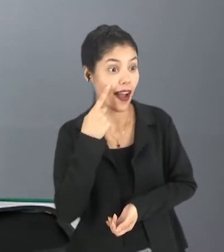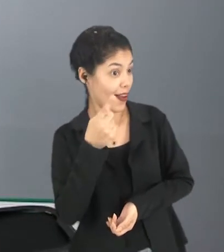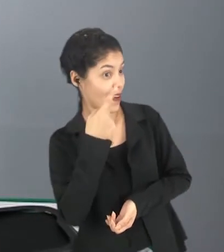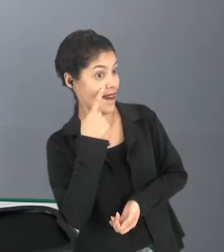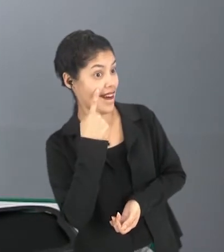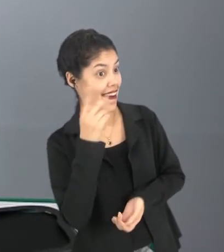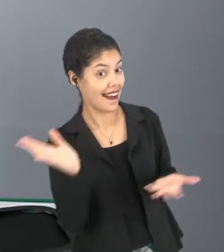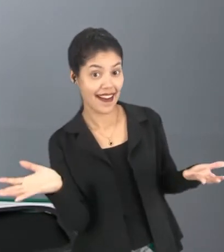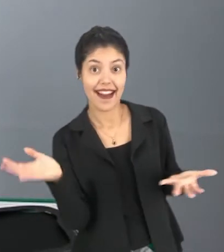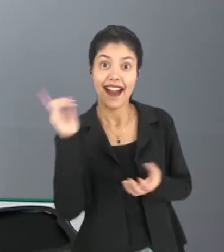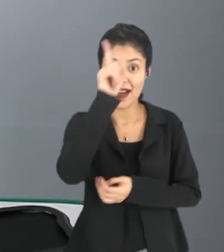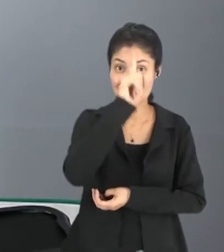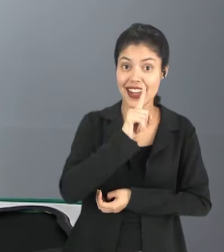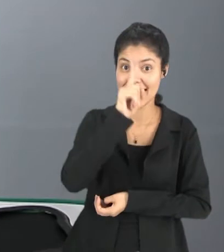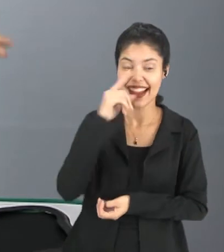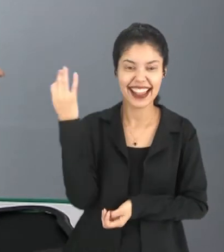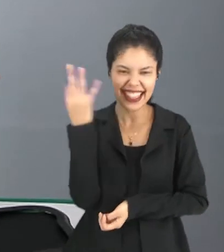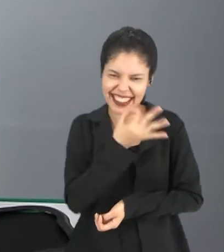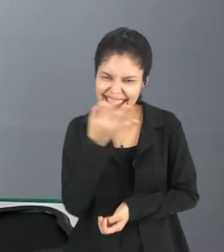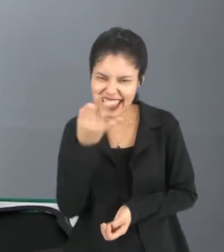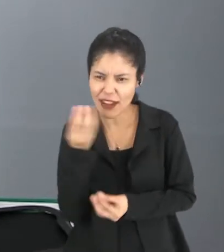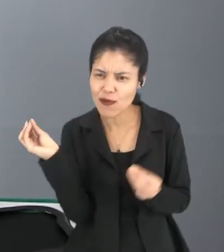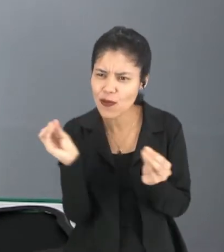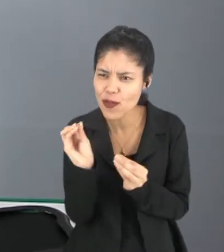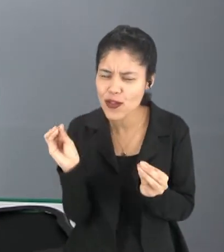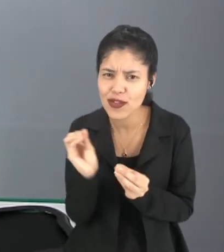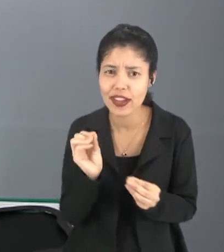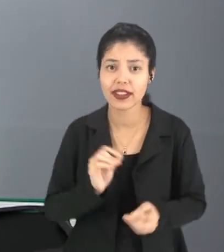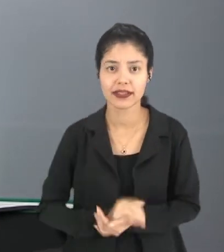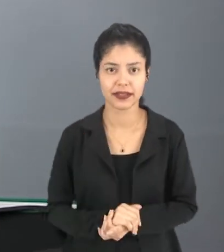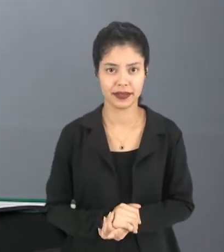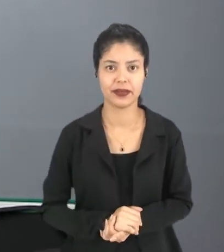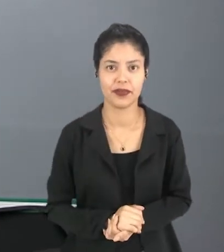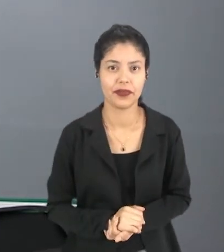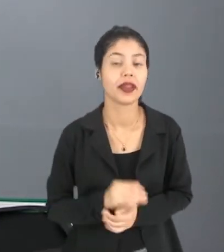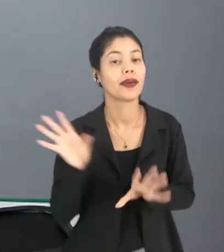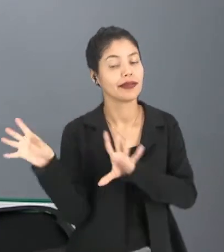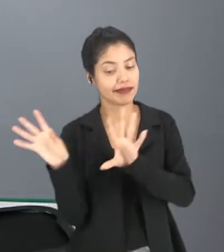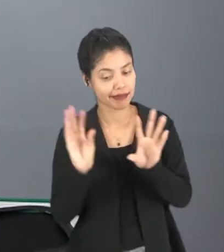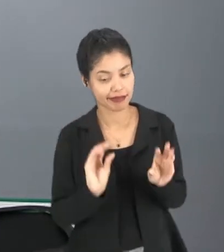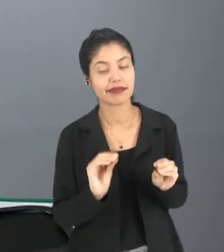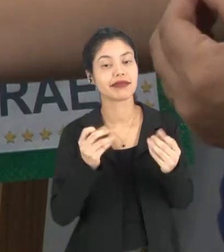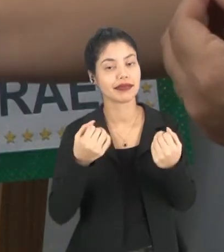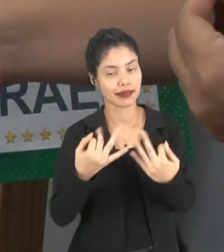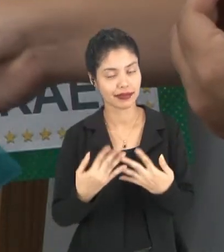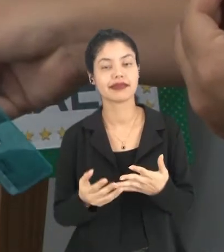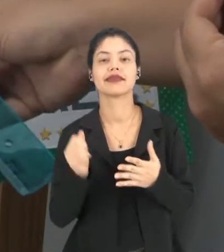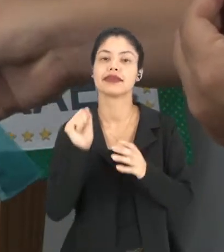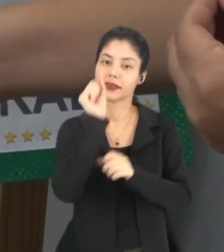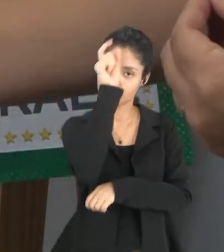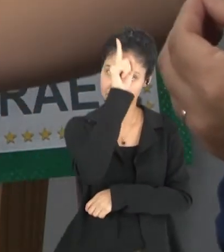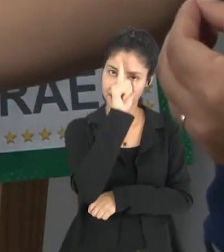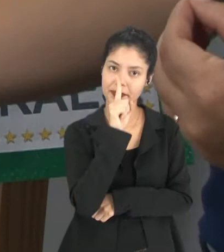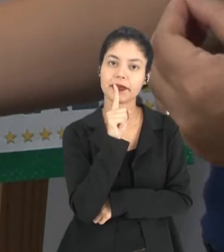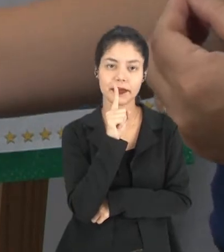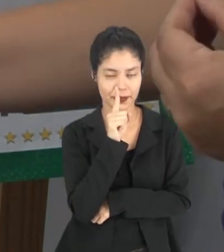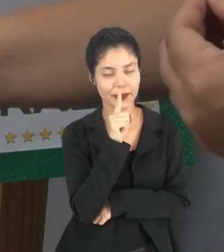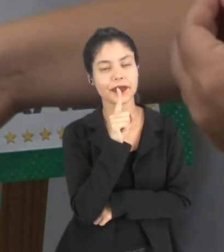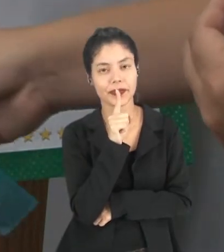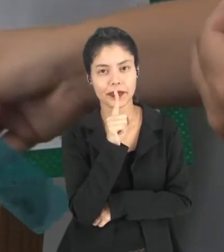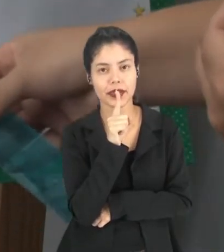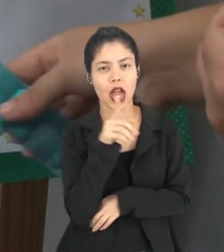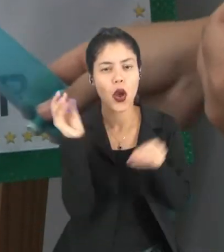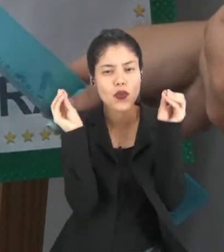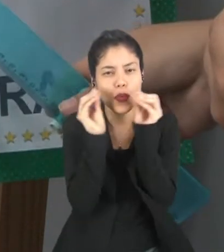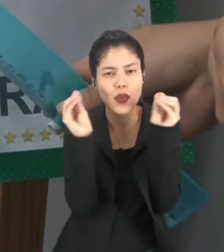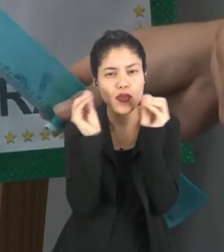olha a borboleta amarela, que lindinha. Então, ele colocou as amarelinhas, são